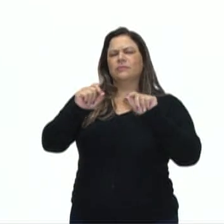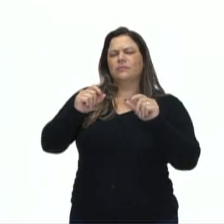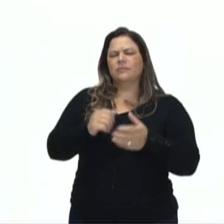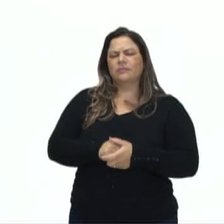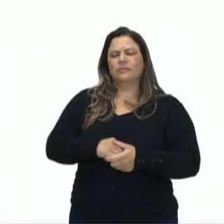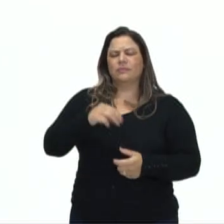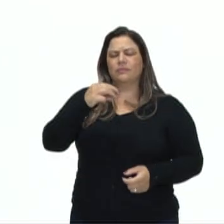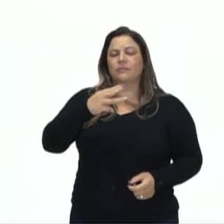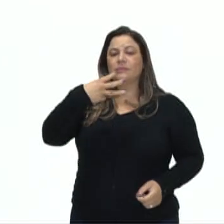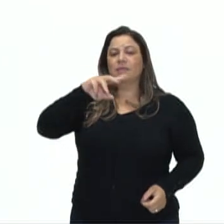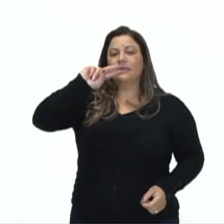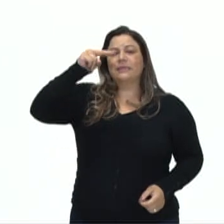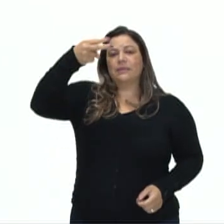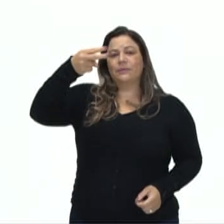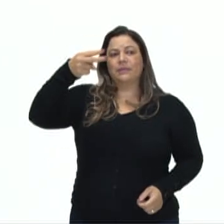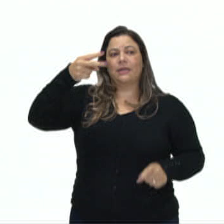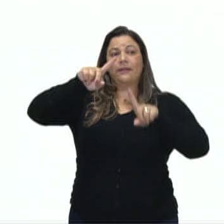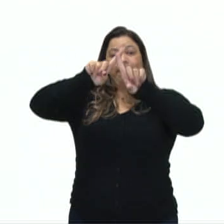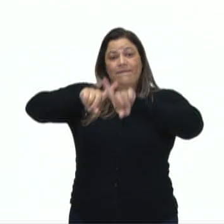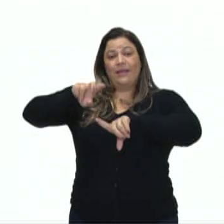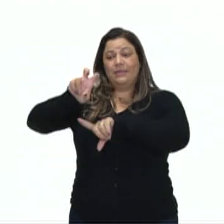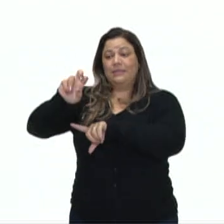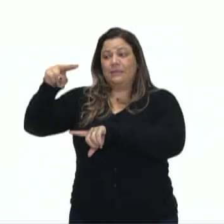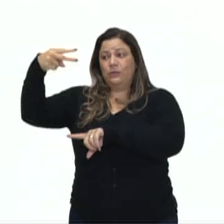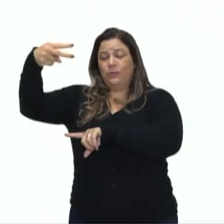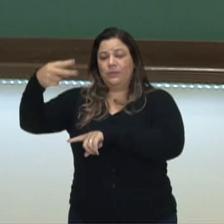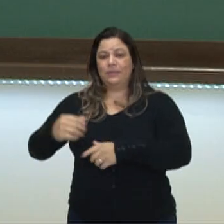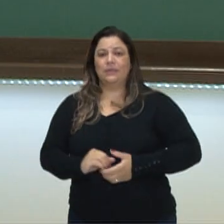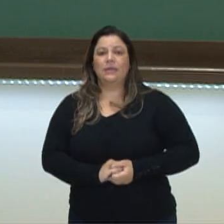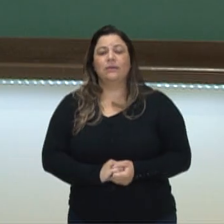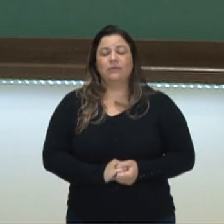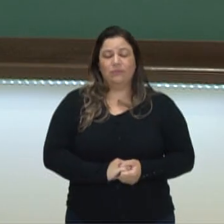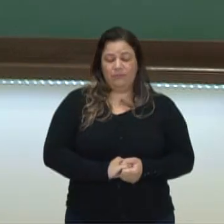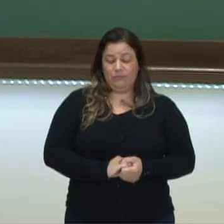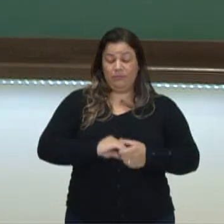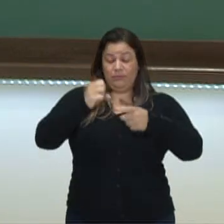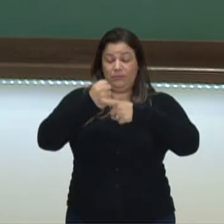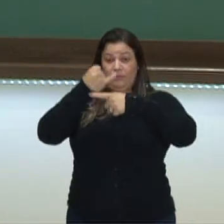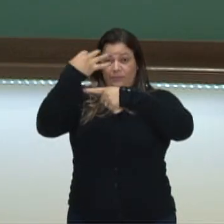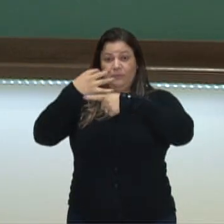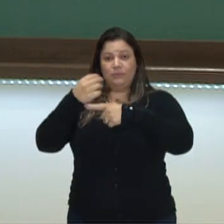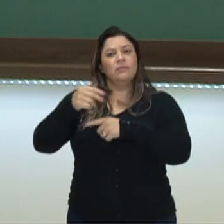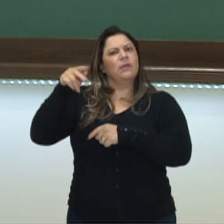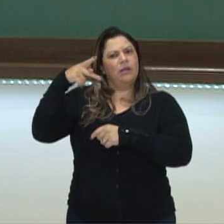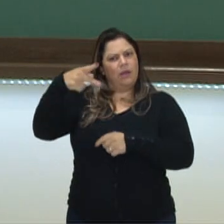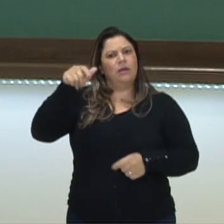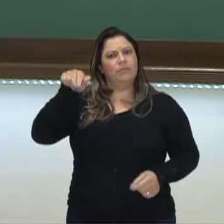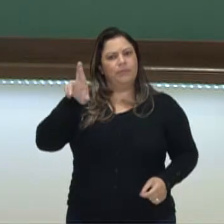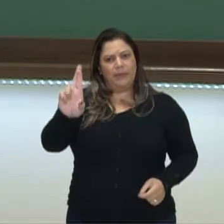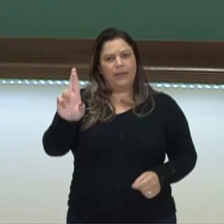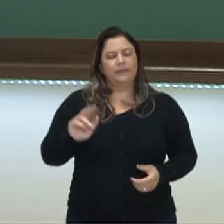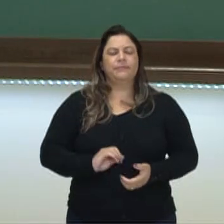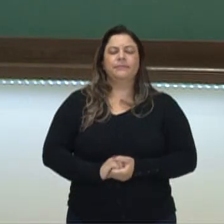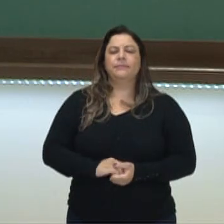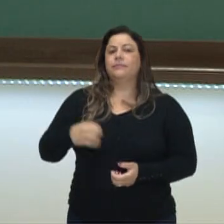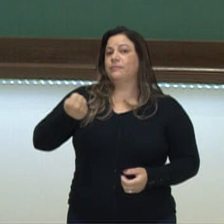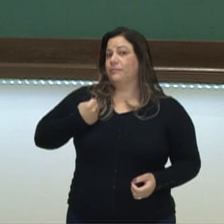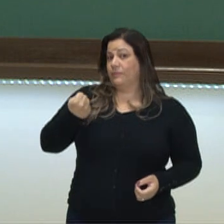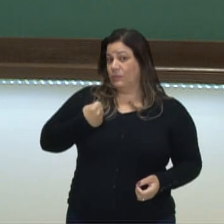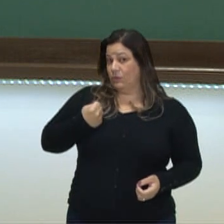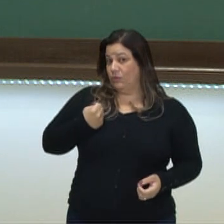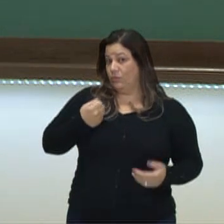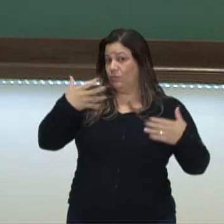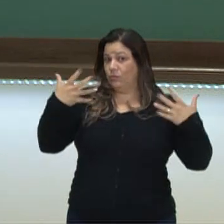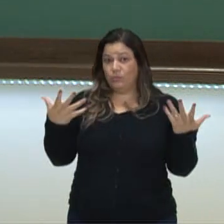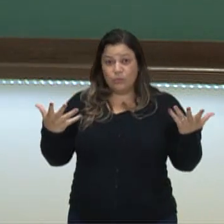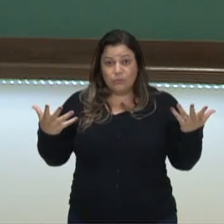ao quadrado vezes 5 ao quadrado. Os expoentes são pares. Se os expoentes são pares, os números são...